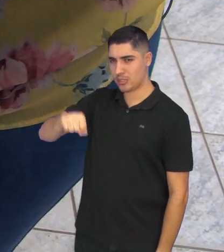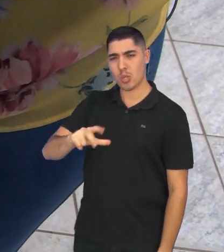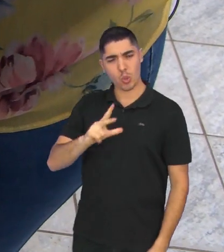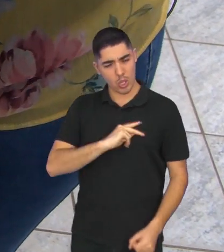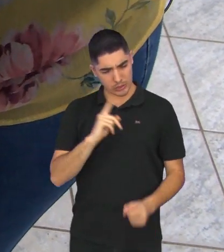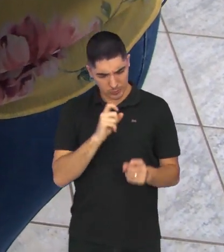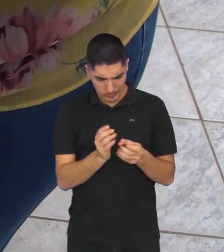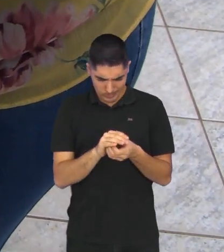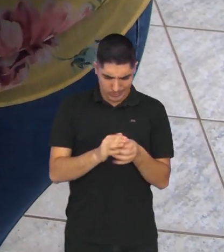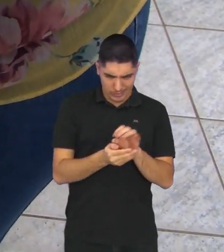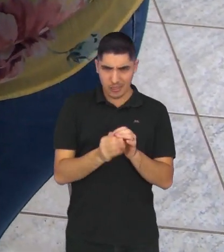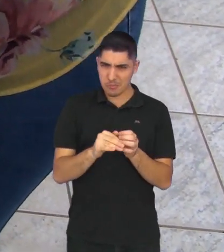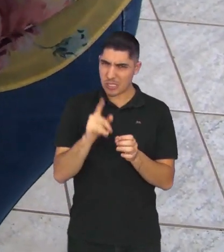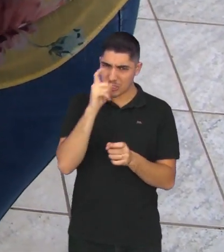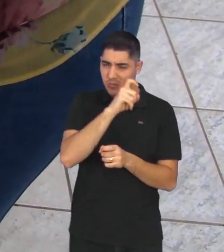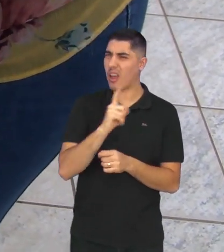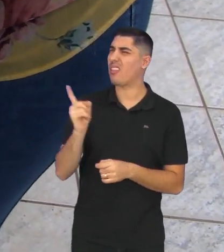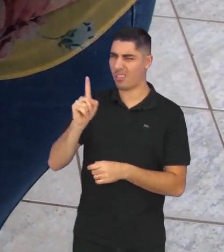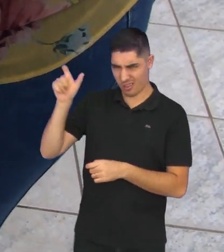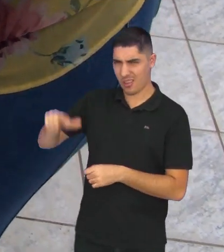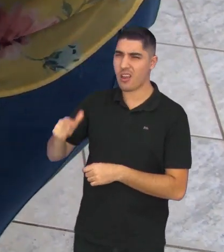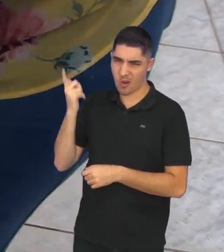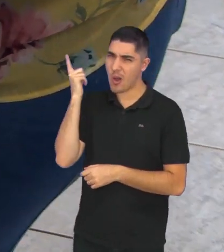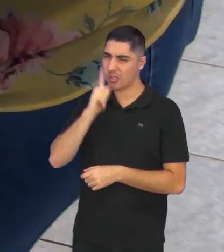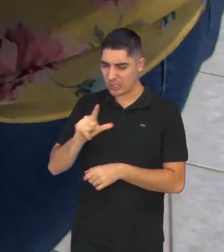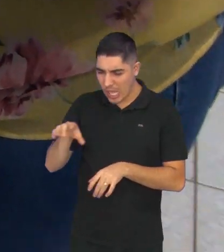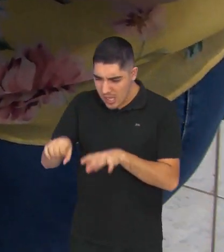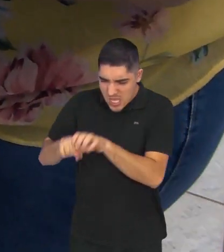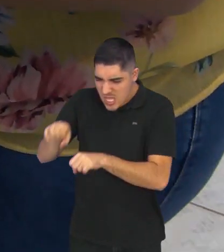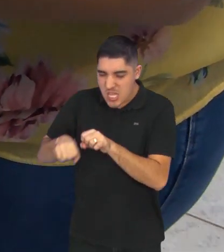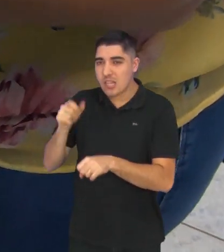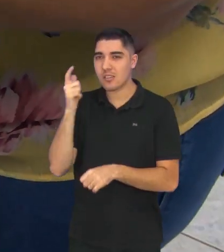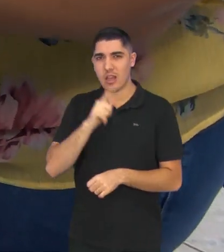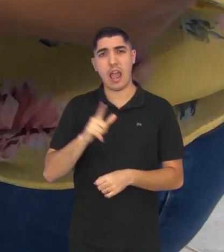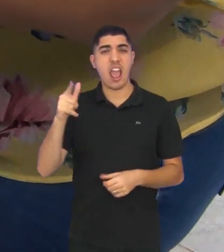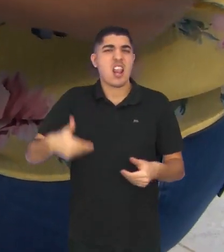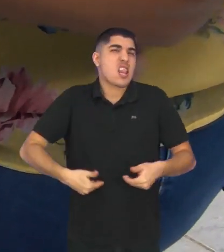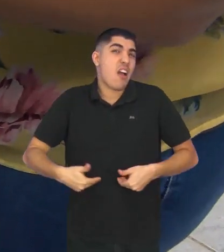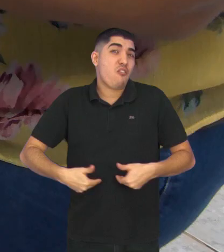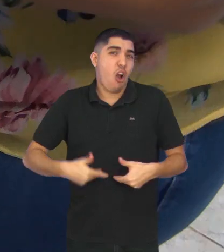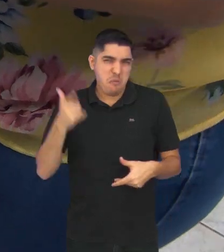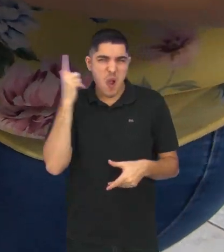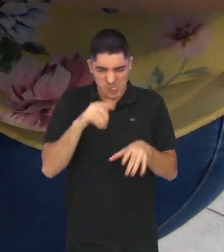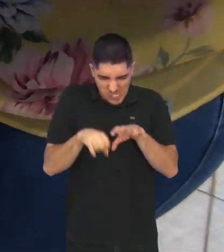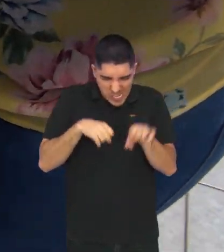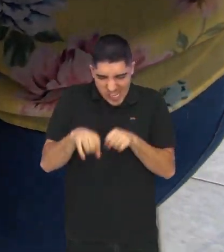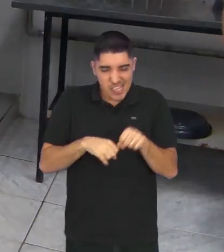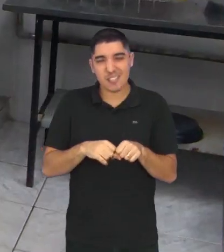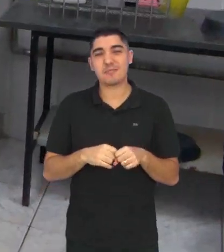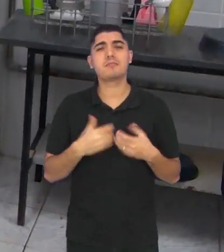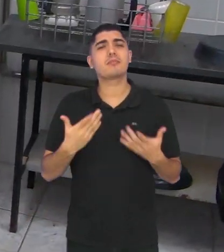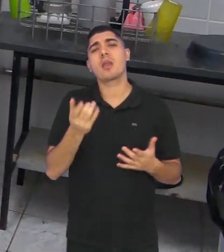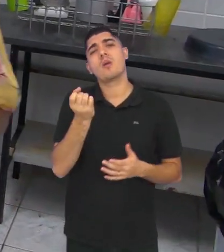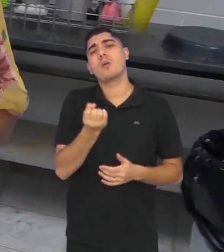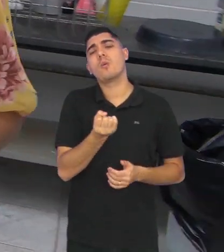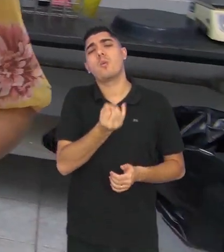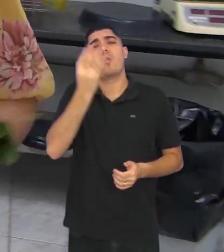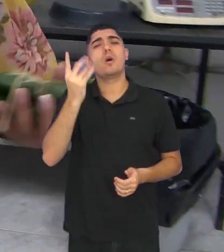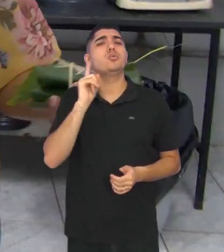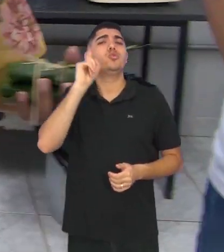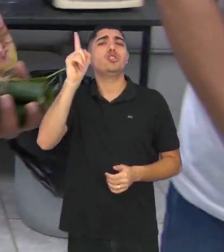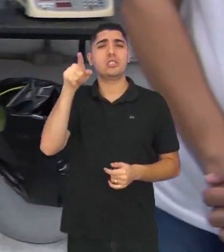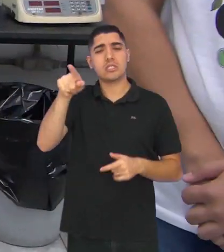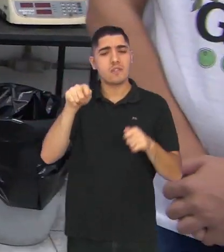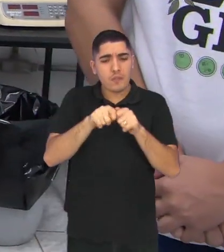tá muito difícil? Não, ele consegue, ele dá um jeito. Ele dá um jeito, ele tá com fome, ele vai dar um jeito, né? Quantas vezes por semana